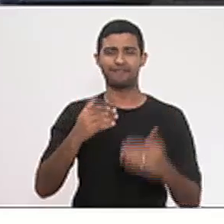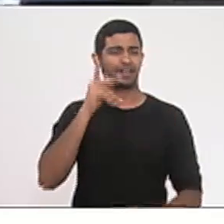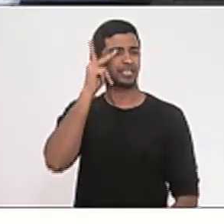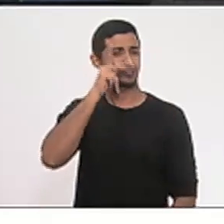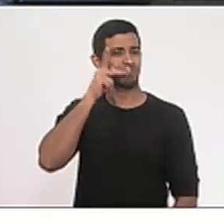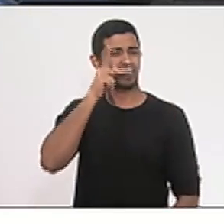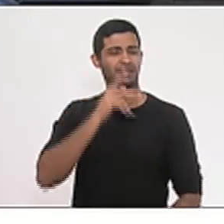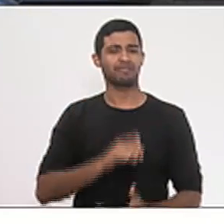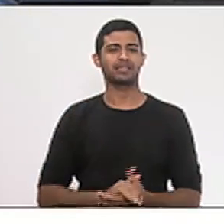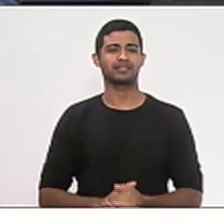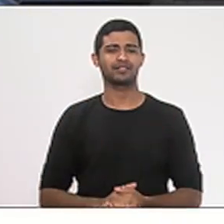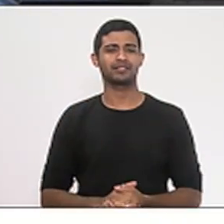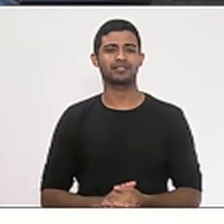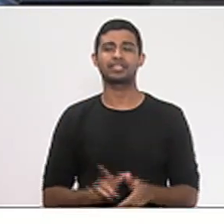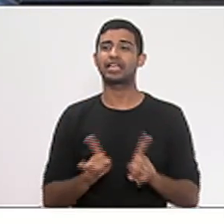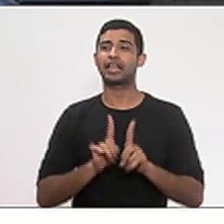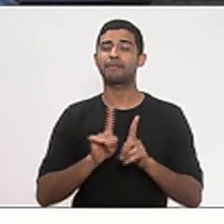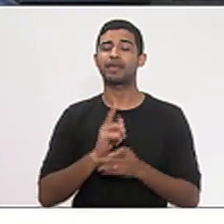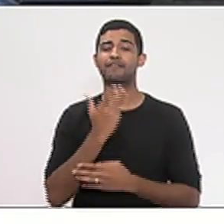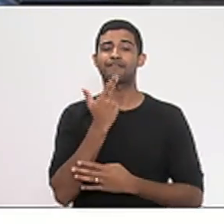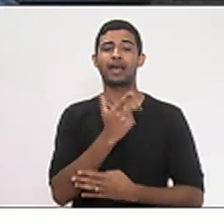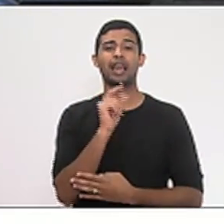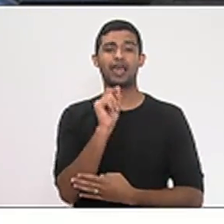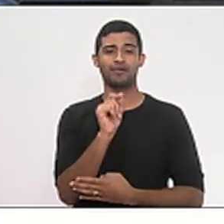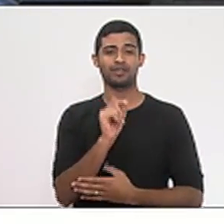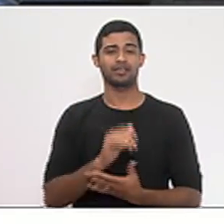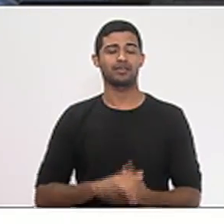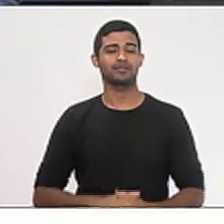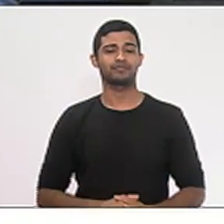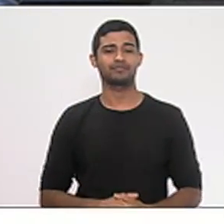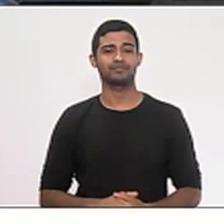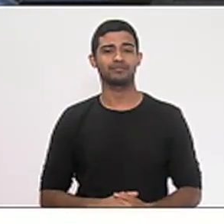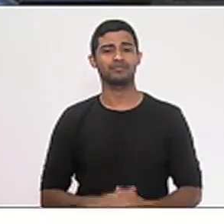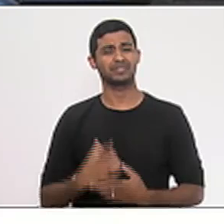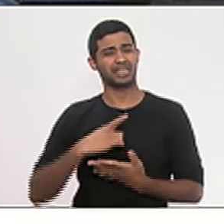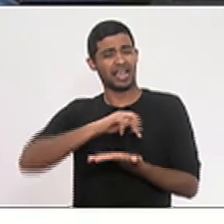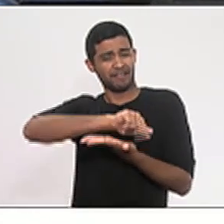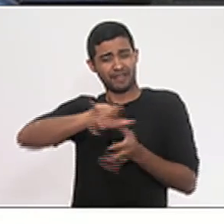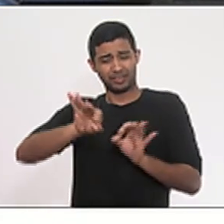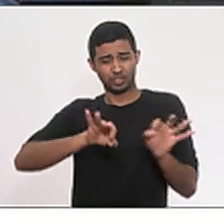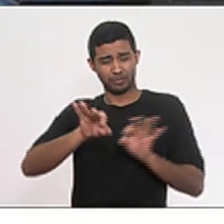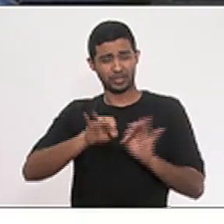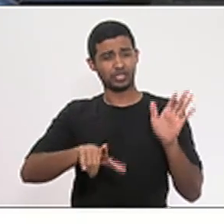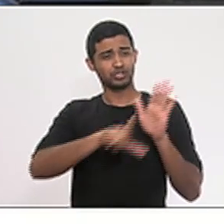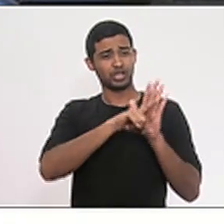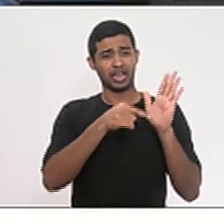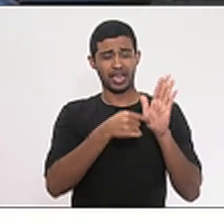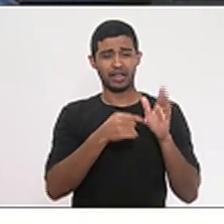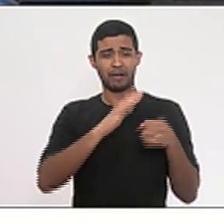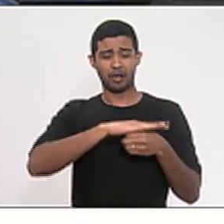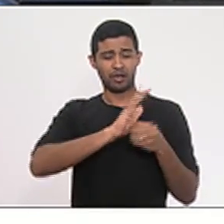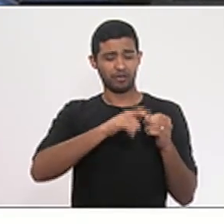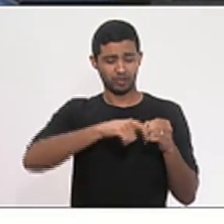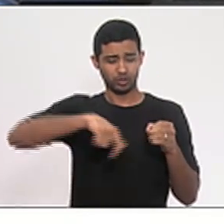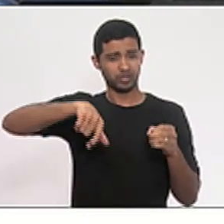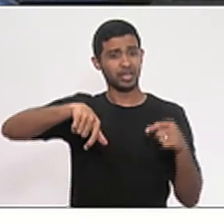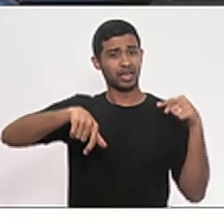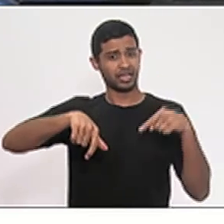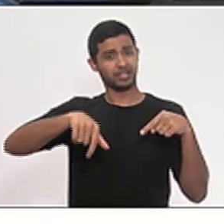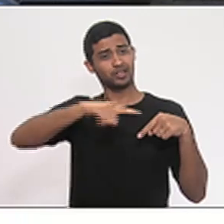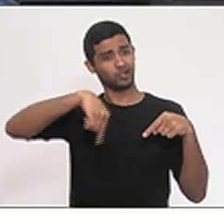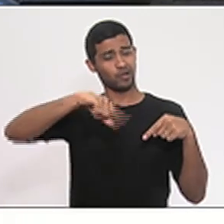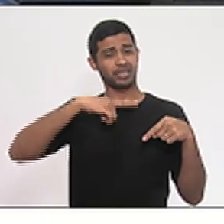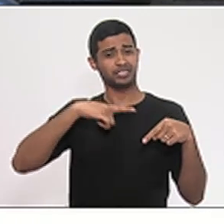parlamentar. Dizer que, além dos projetos de lei de saneamento, a gente tem a nossa